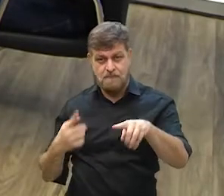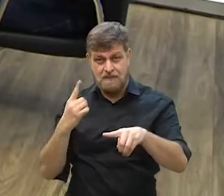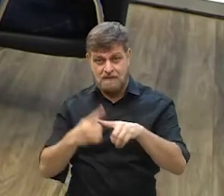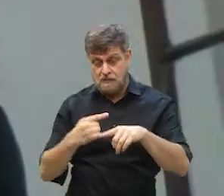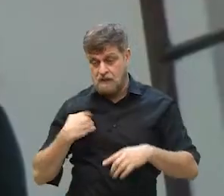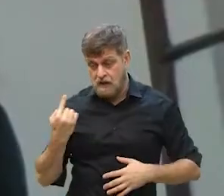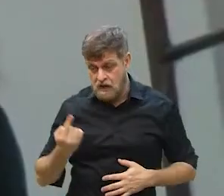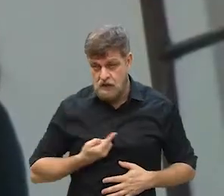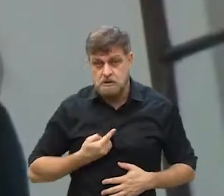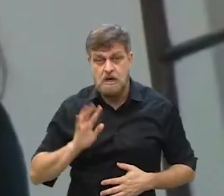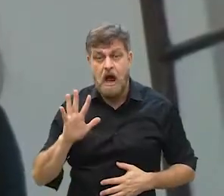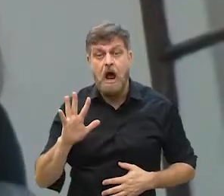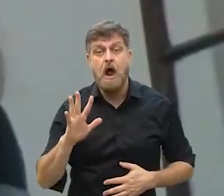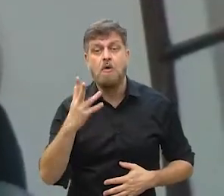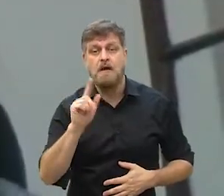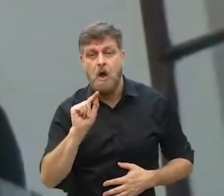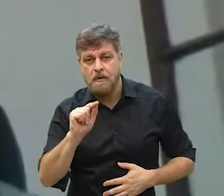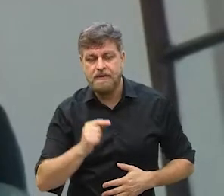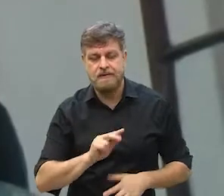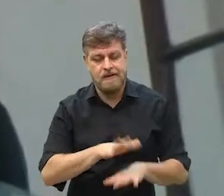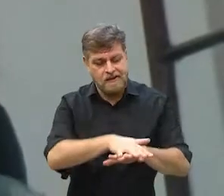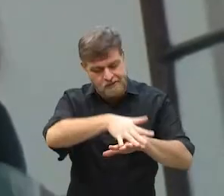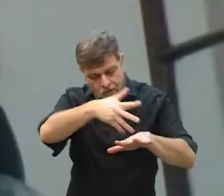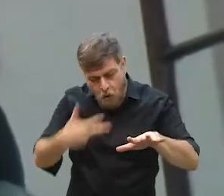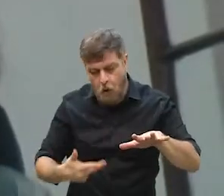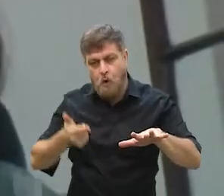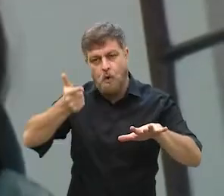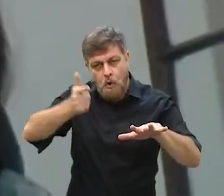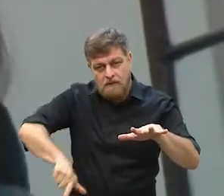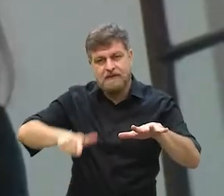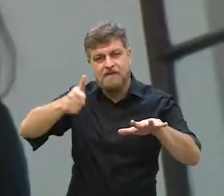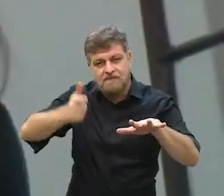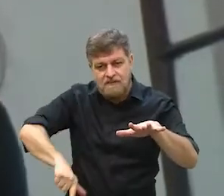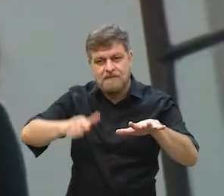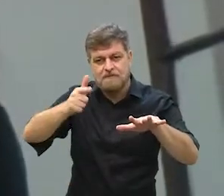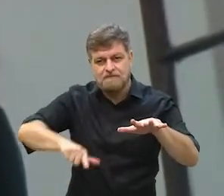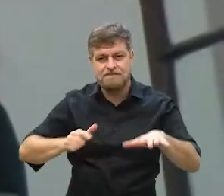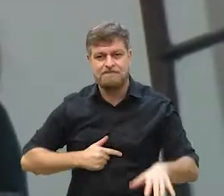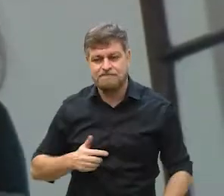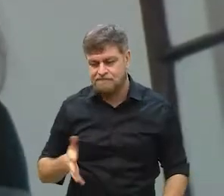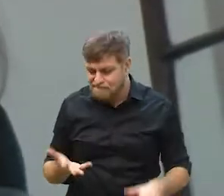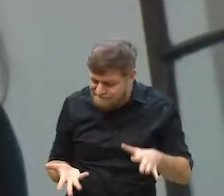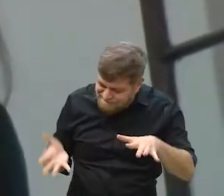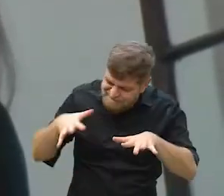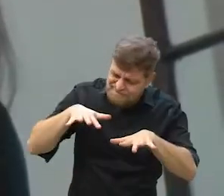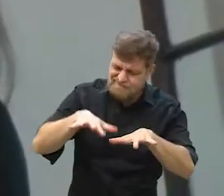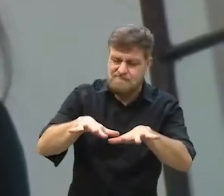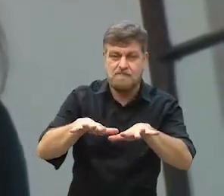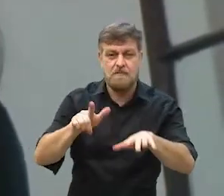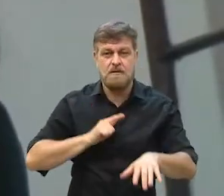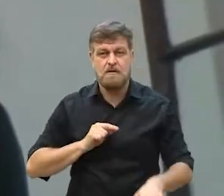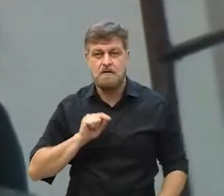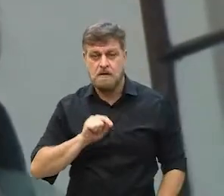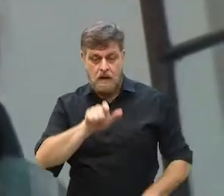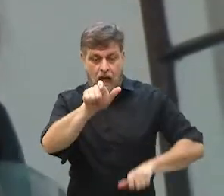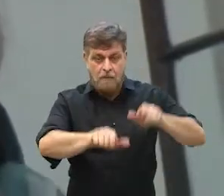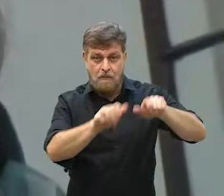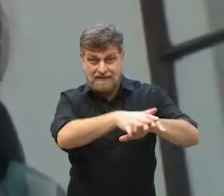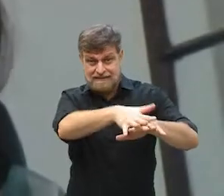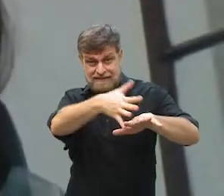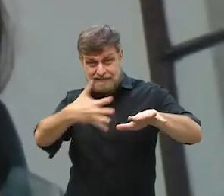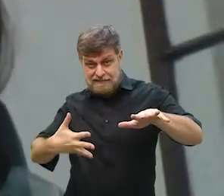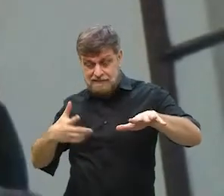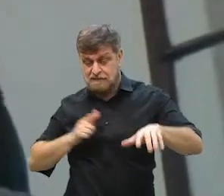a gente acaba tendo exclusão e não resolve a exclusão, e a exclusão é